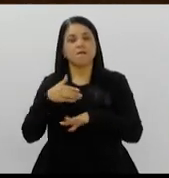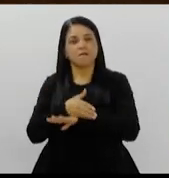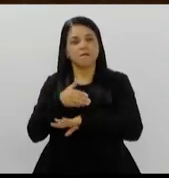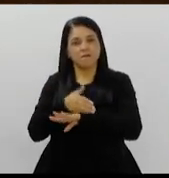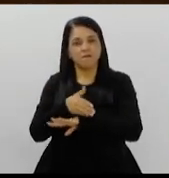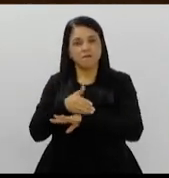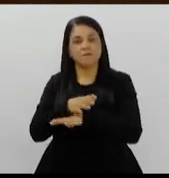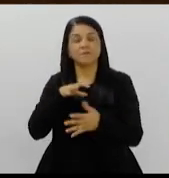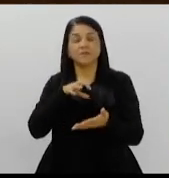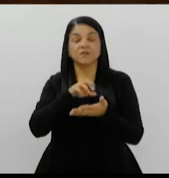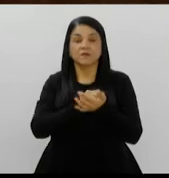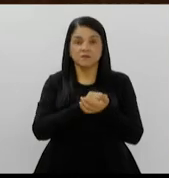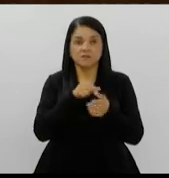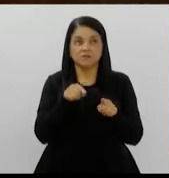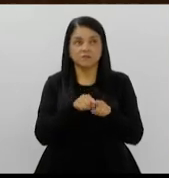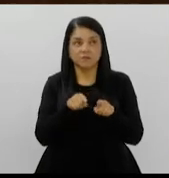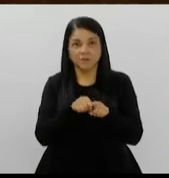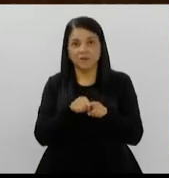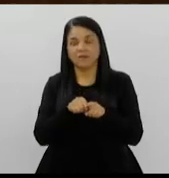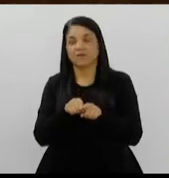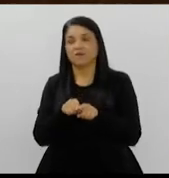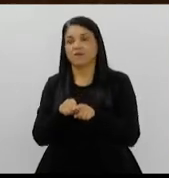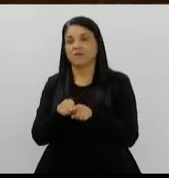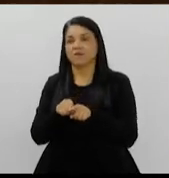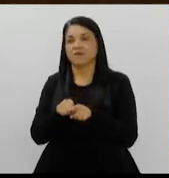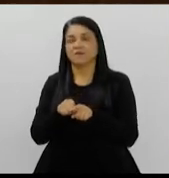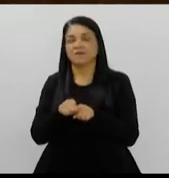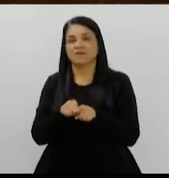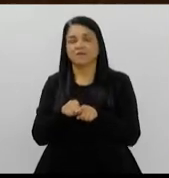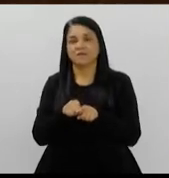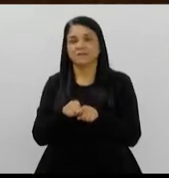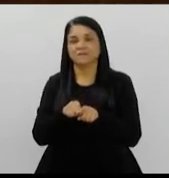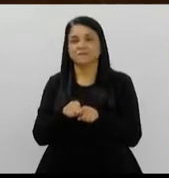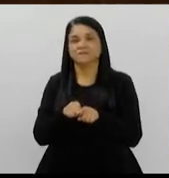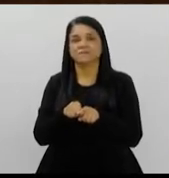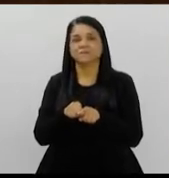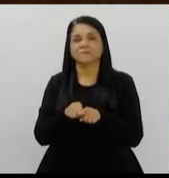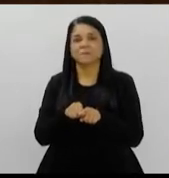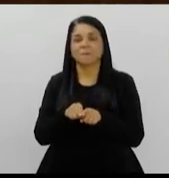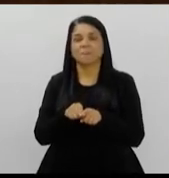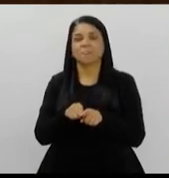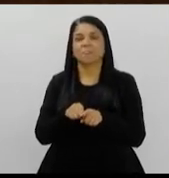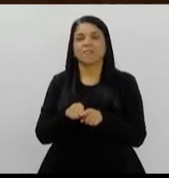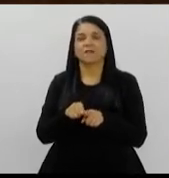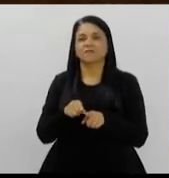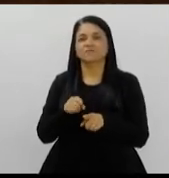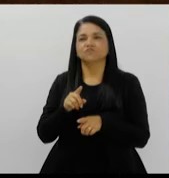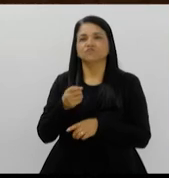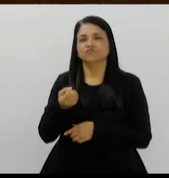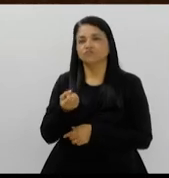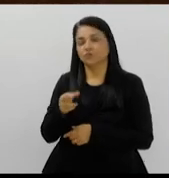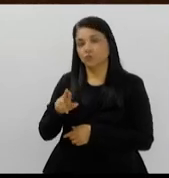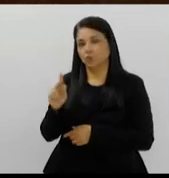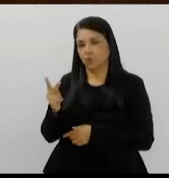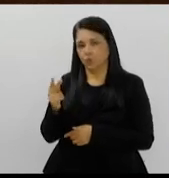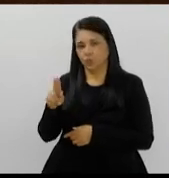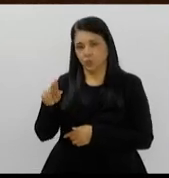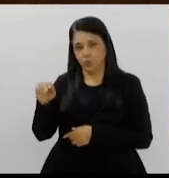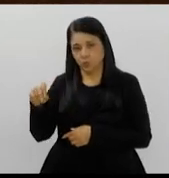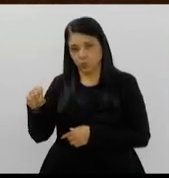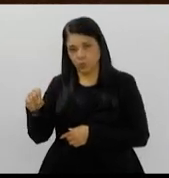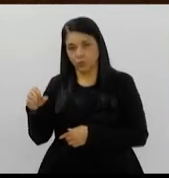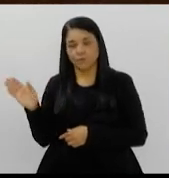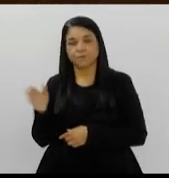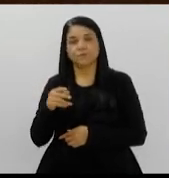Ainda o registro que eu gostaria de fazer, senhor presidente, já falei no doutor Hugo, o Pedrinho, lá do